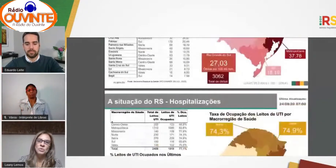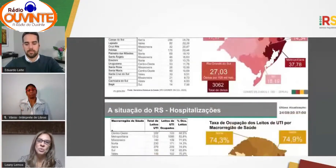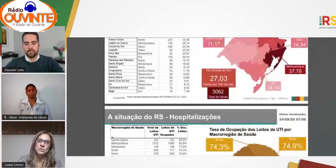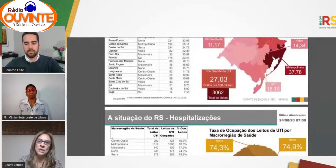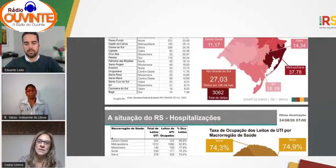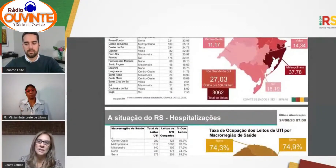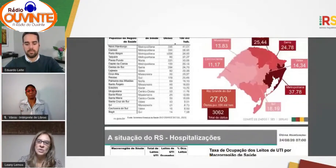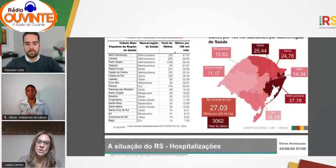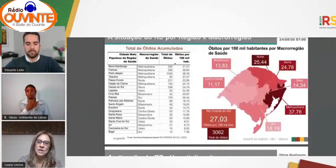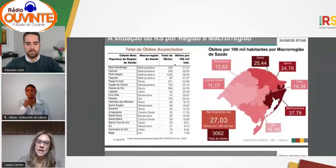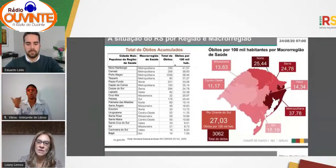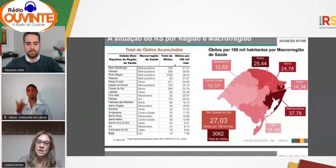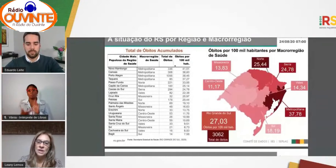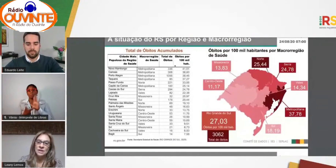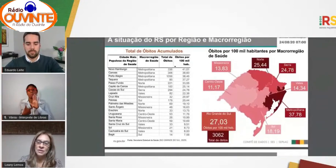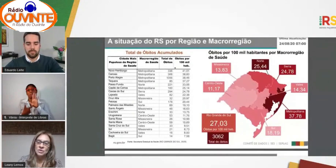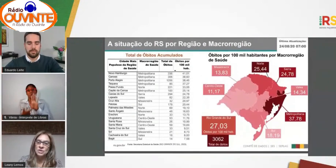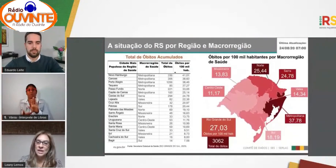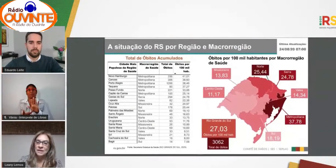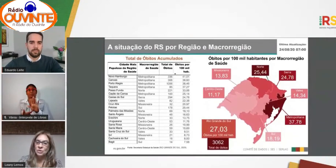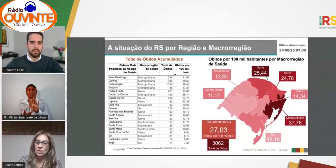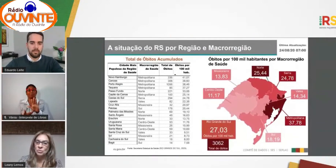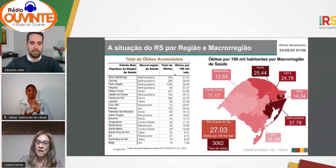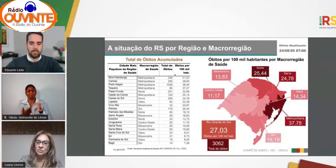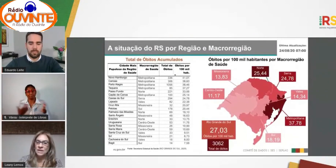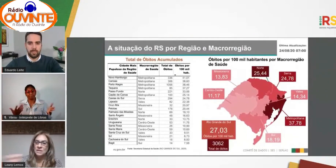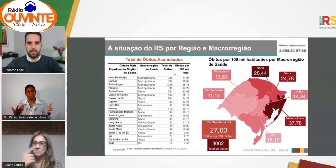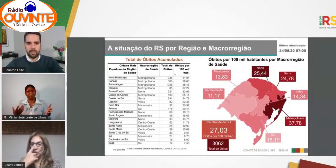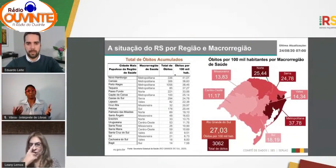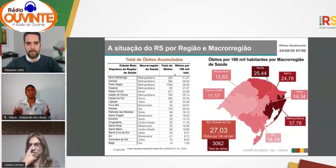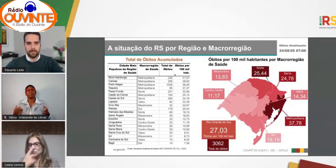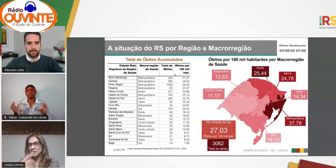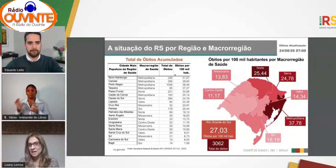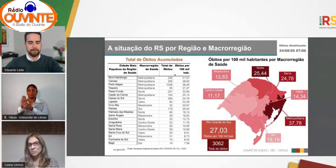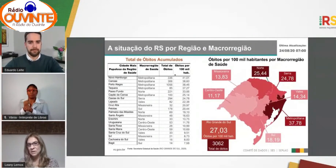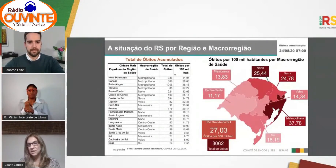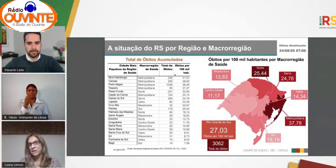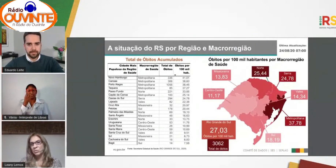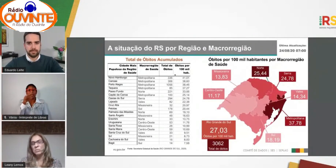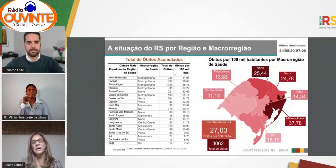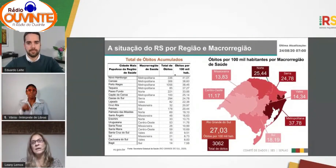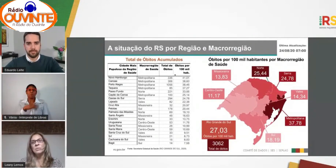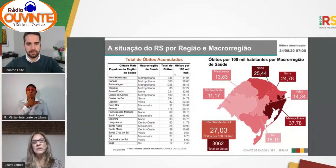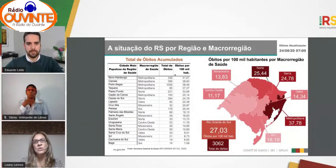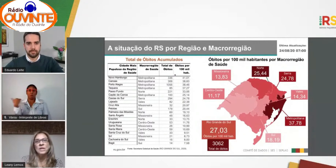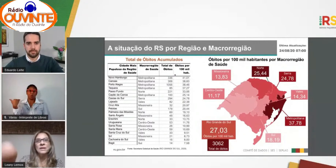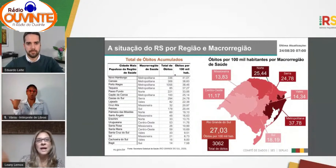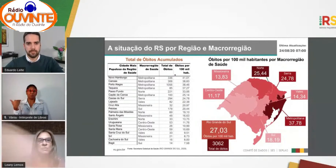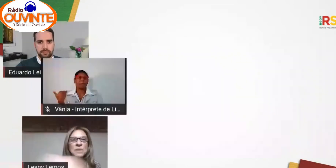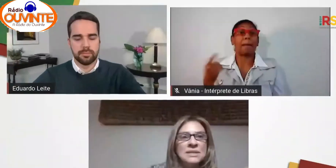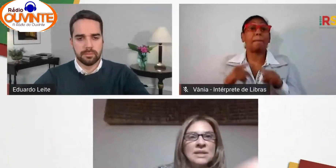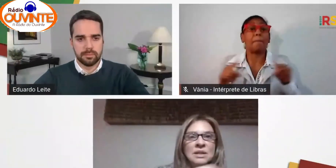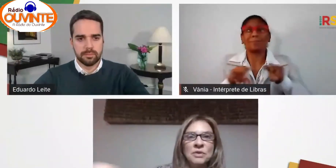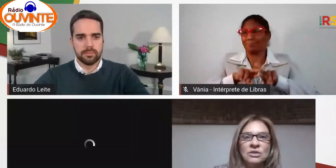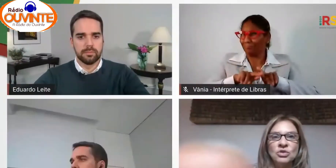dos óbitos, mostrando essa heterogeneidade. Então, a gente tem até hoje acumulados 3 mil óbitos, mas há uma